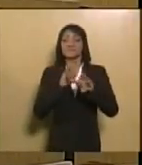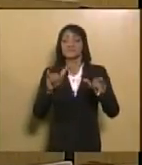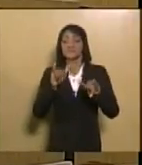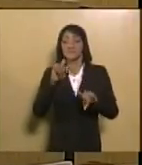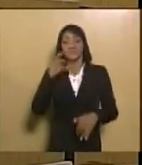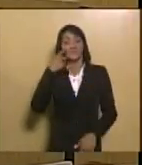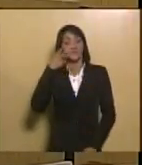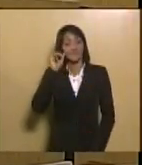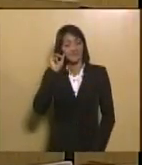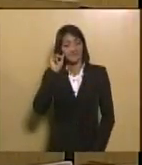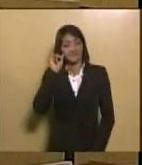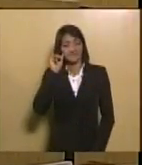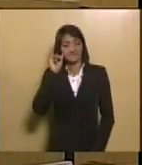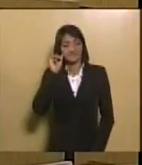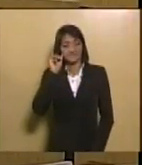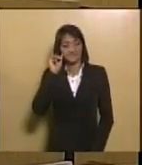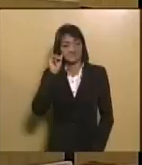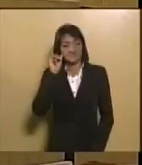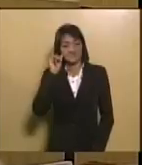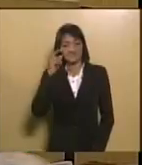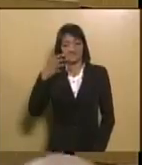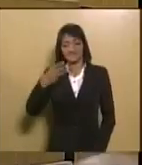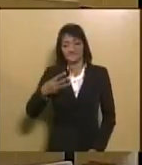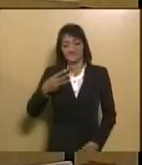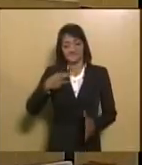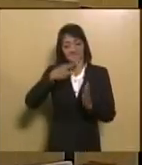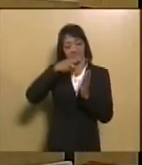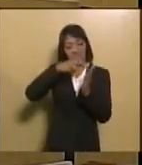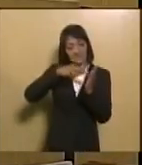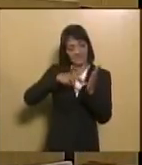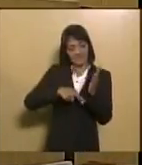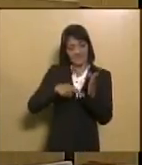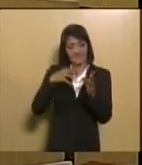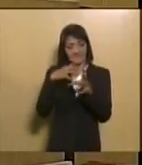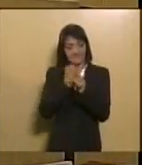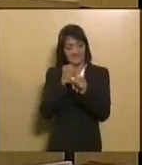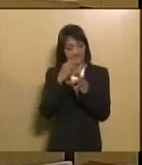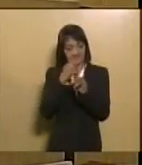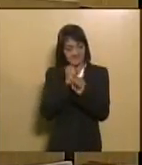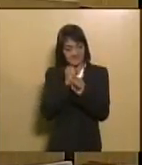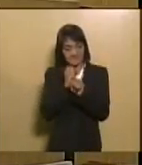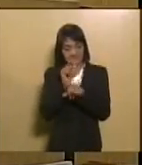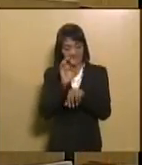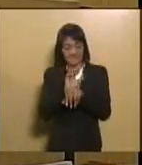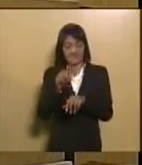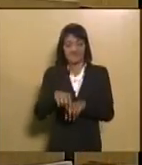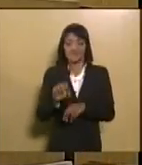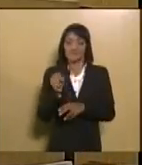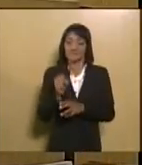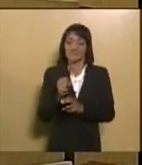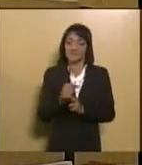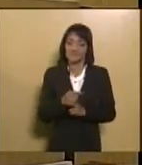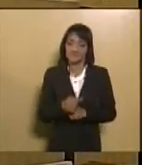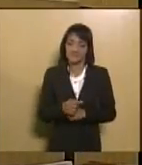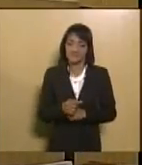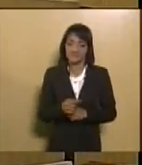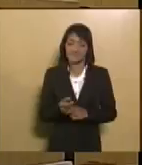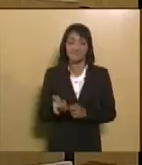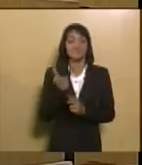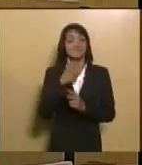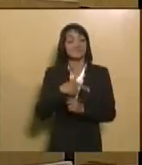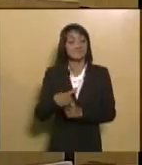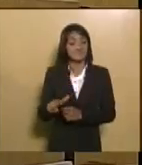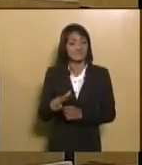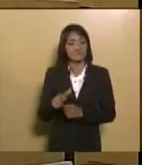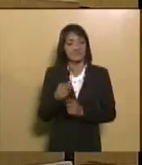ontem o terceiro relatório da execução orçamentária do Estado de Sergipe e, mais uma vez,